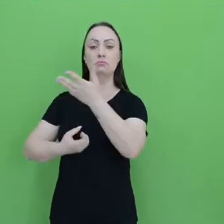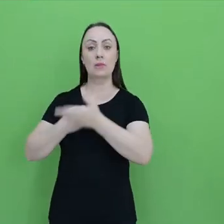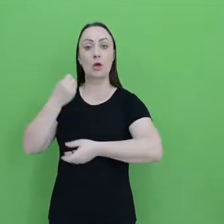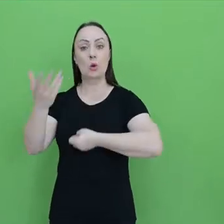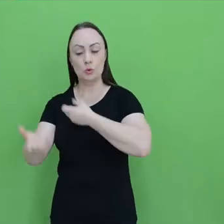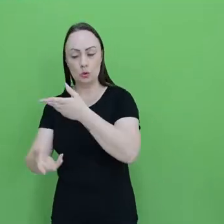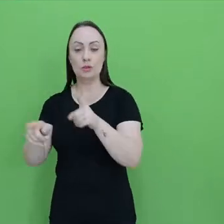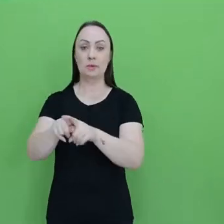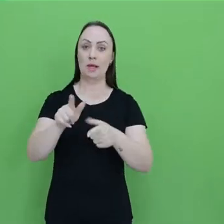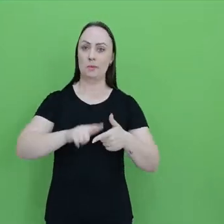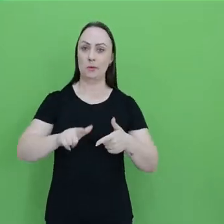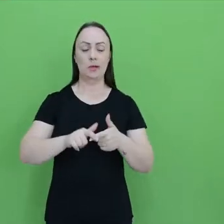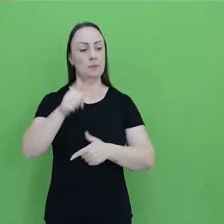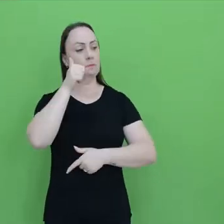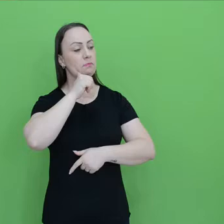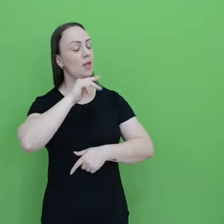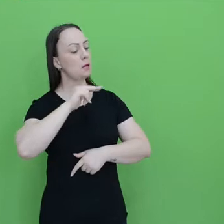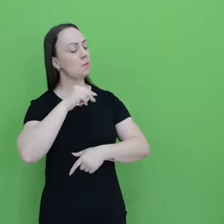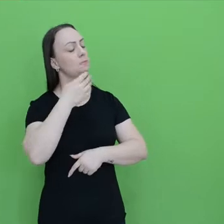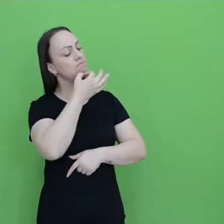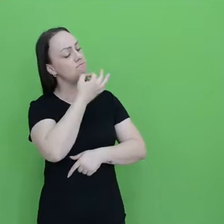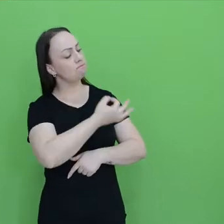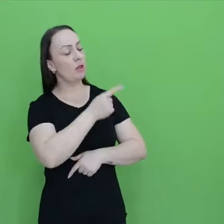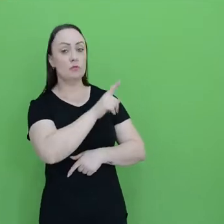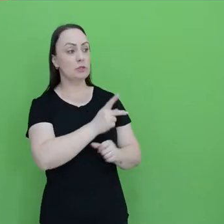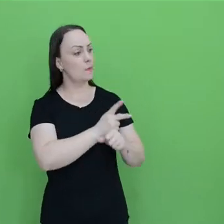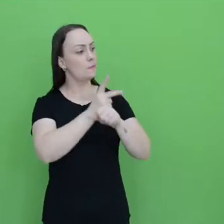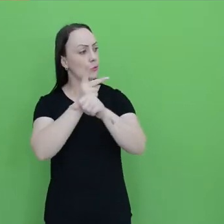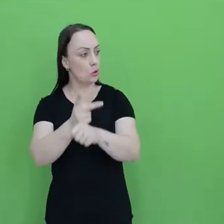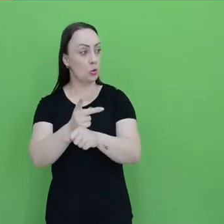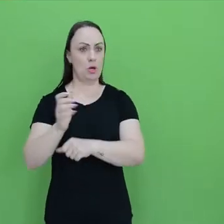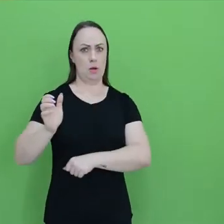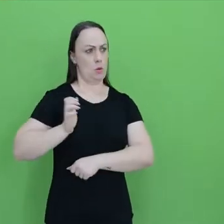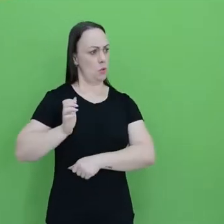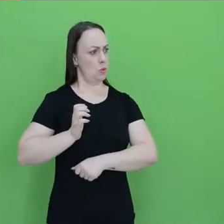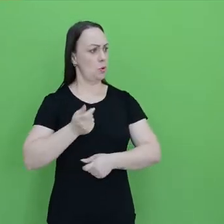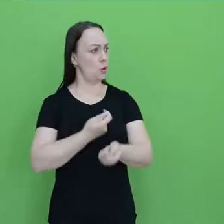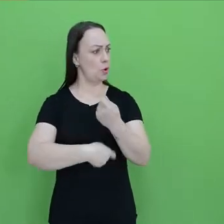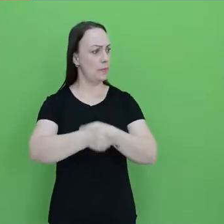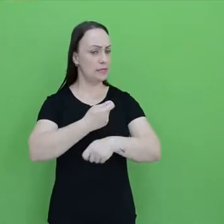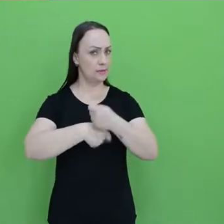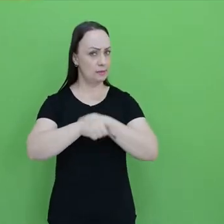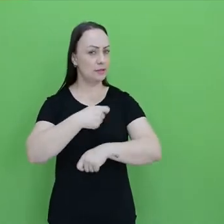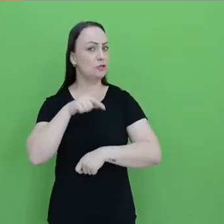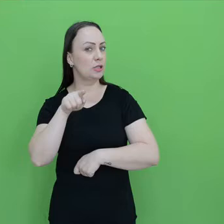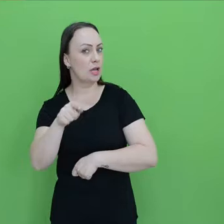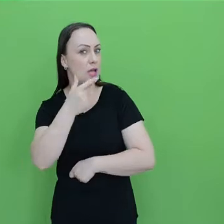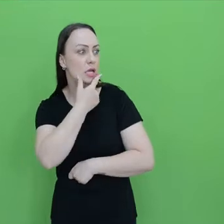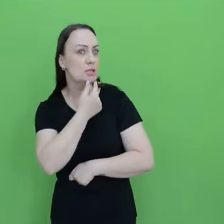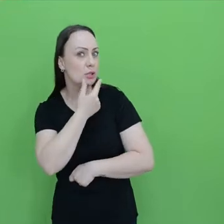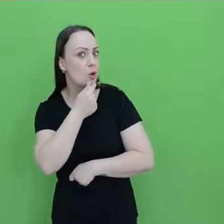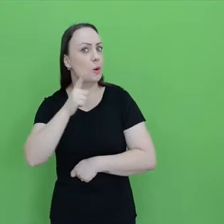de Ivanka, então, sugeriu que ela procurasse, na cidade, um rico comerciante. Esse